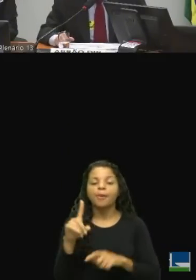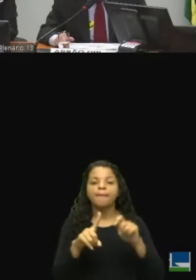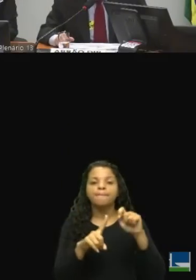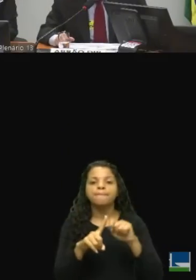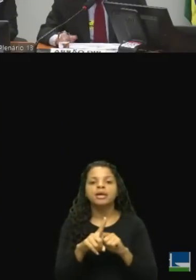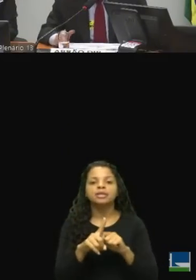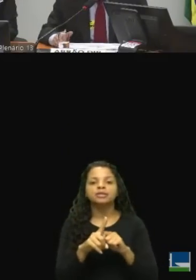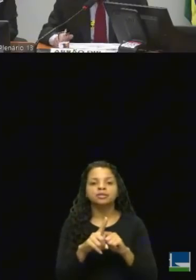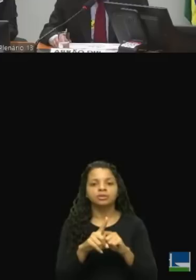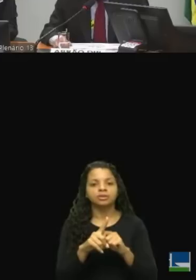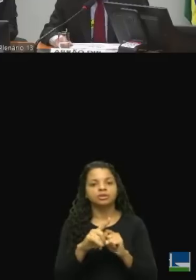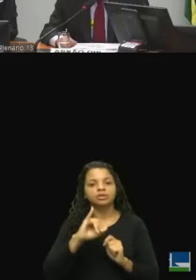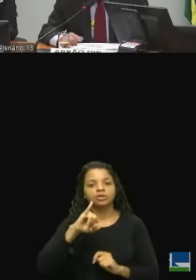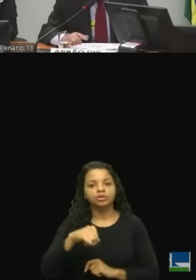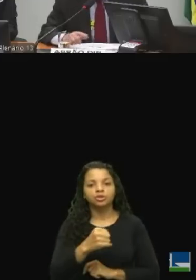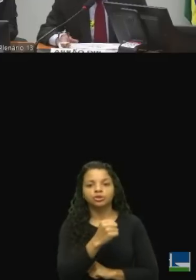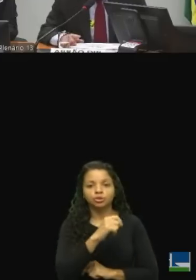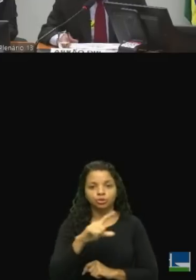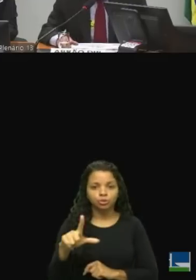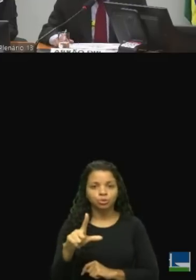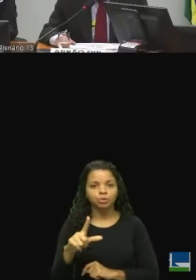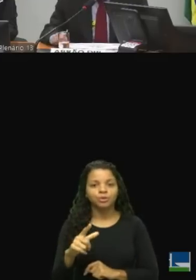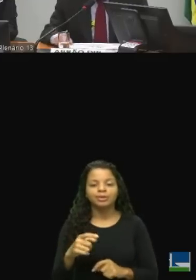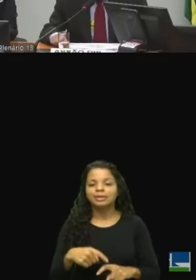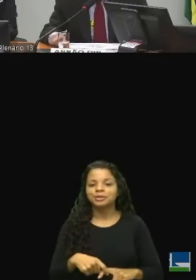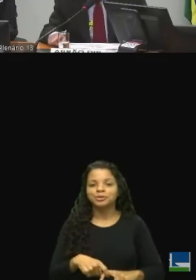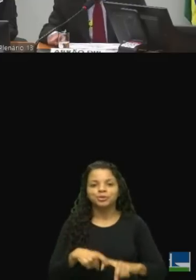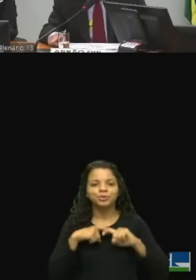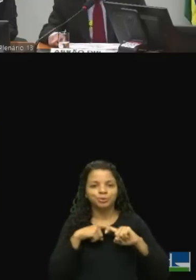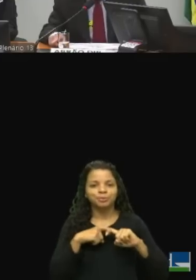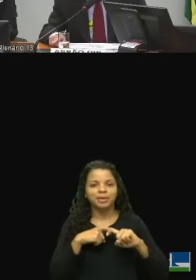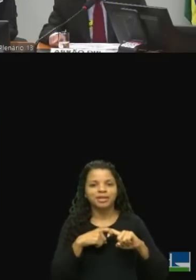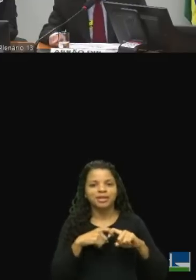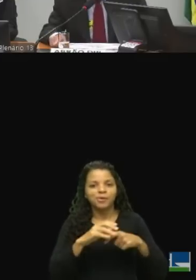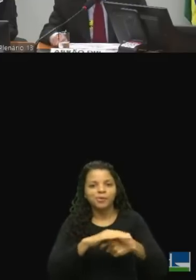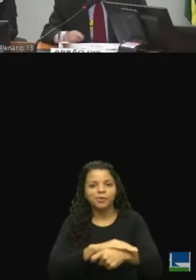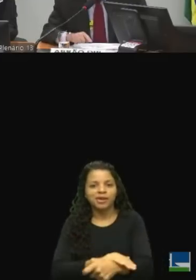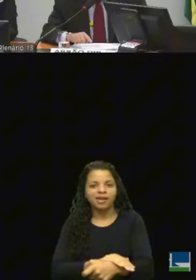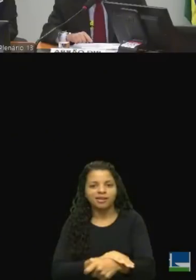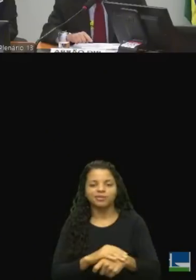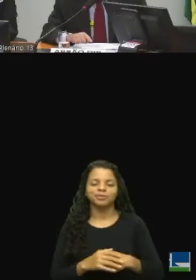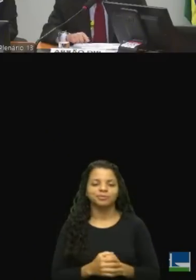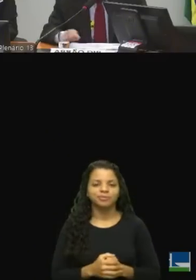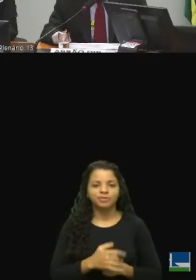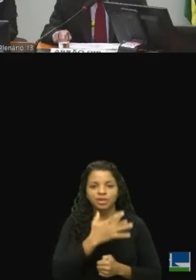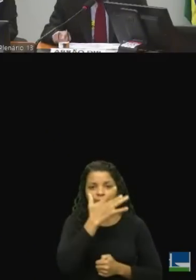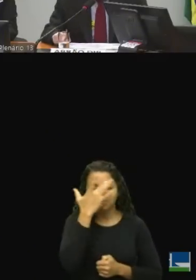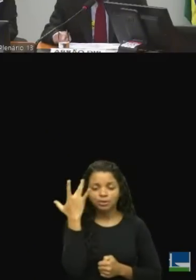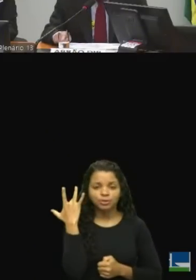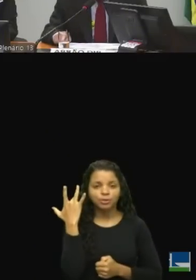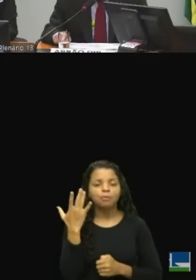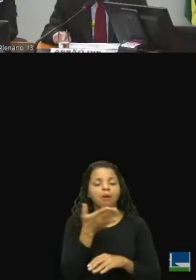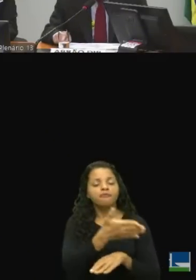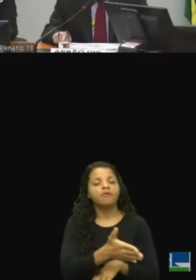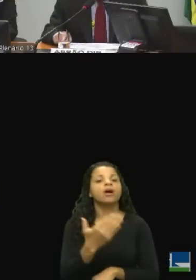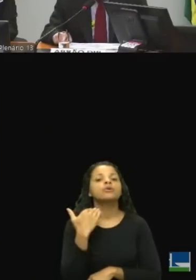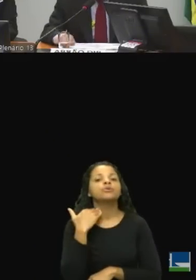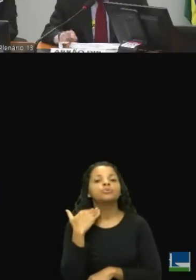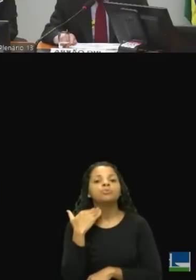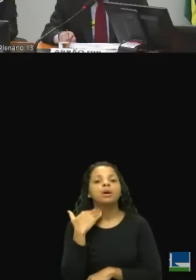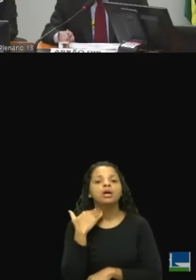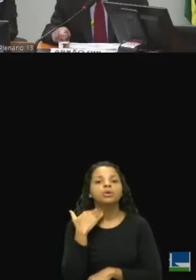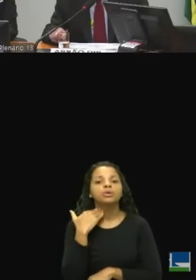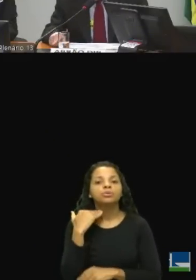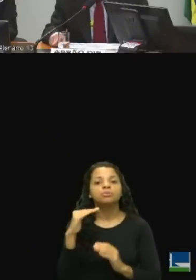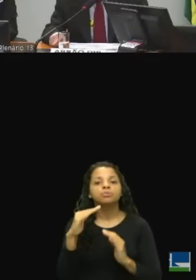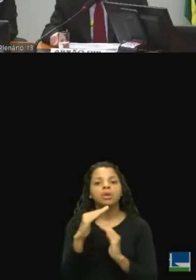acessibilidade. A pessoa que precisa da tecnologia assistiva, que não tem no SUS, vai ao Banco do Brasil e à Caixa Econômica Federal